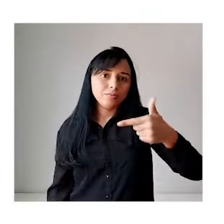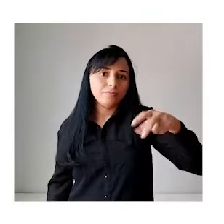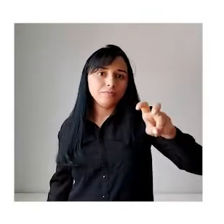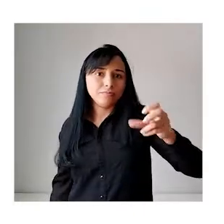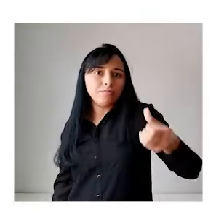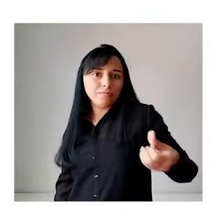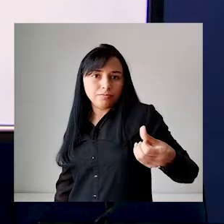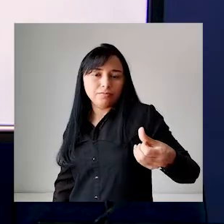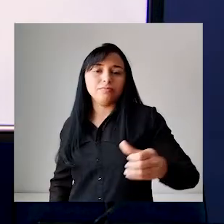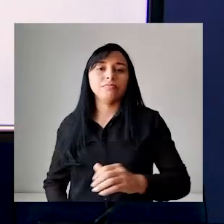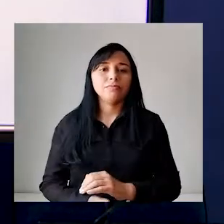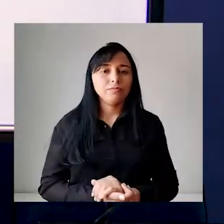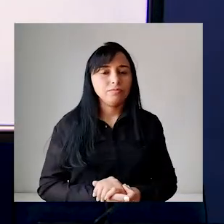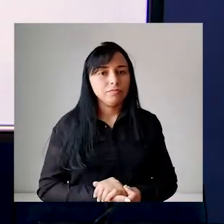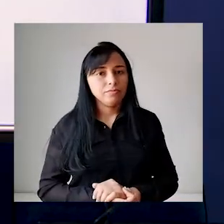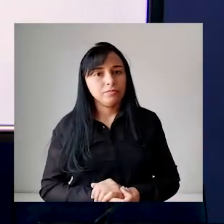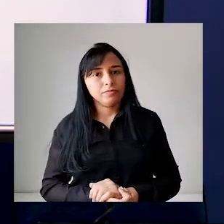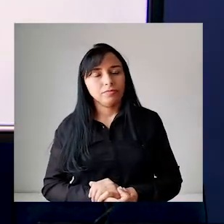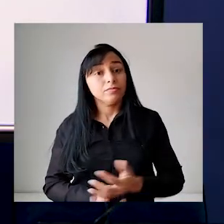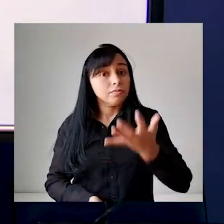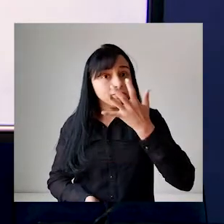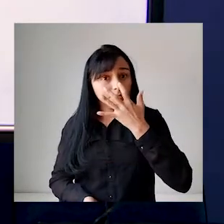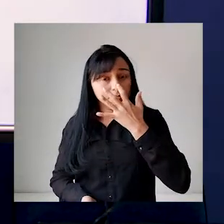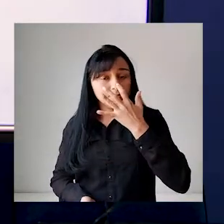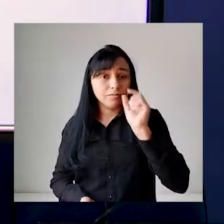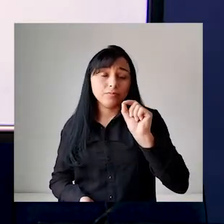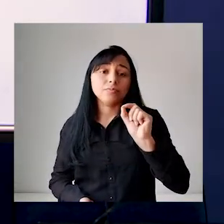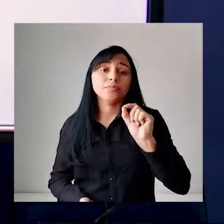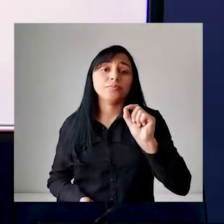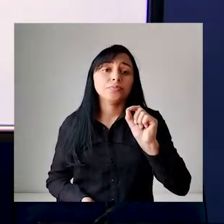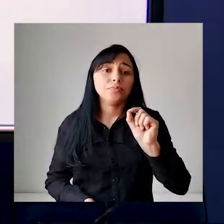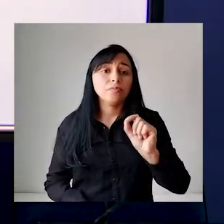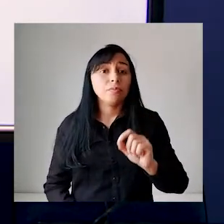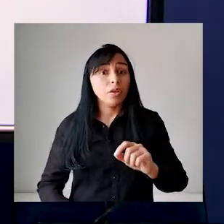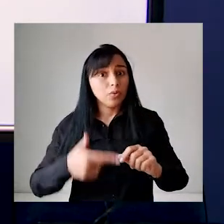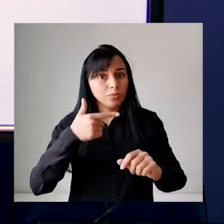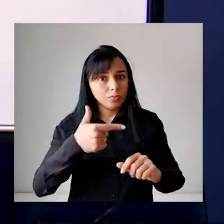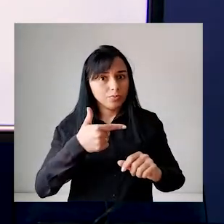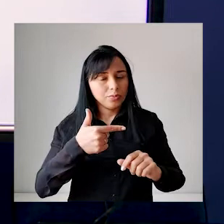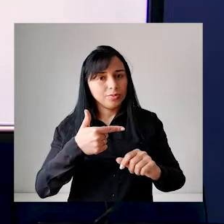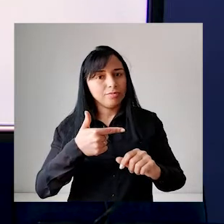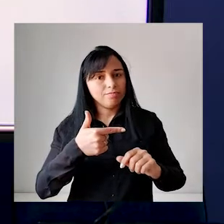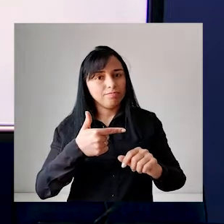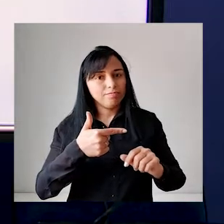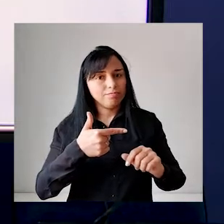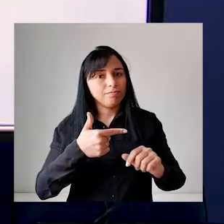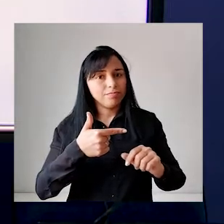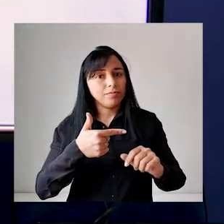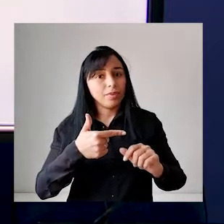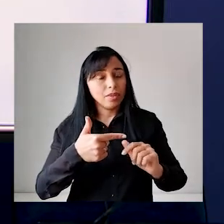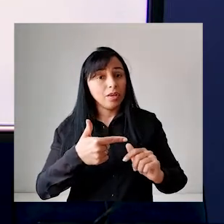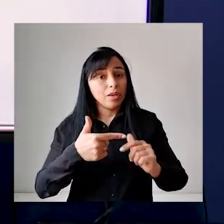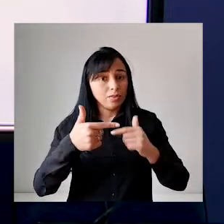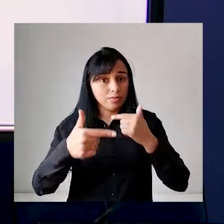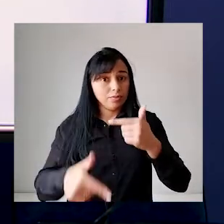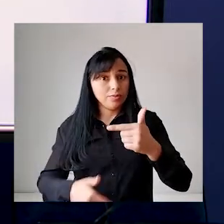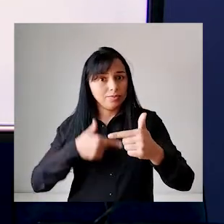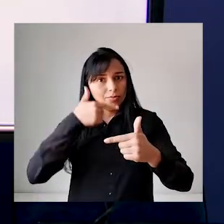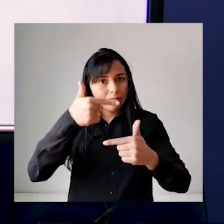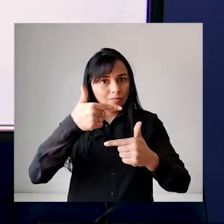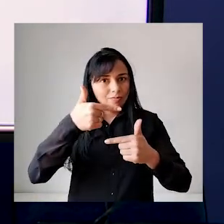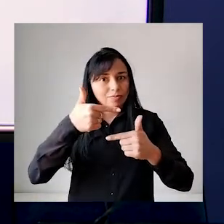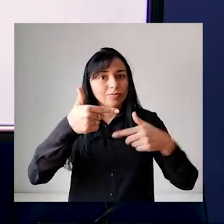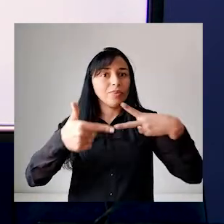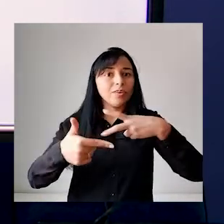256. E observe o seguinte, que 2 elevado ao quadrado é igual a 4